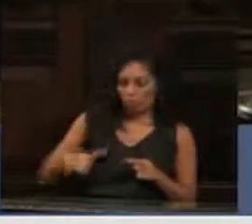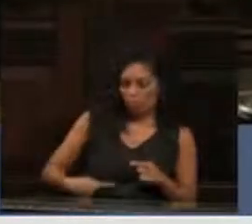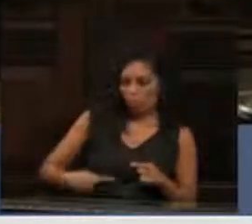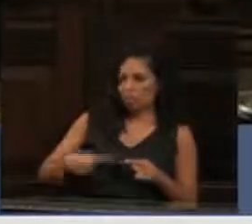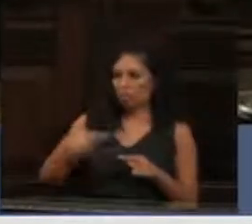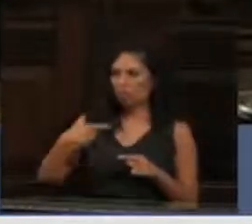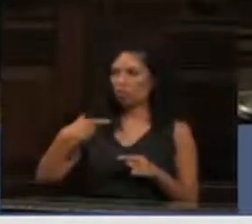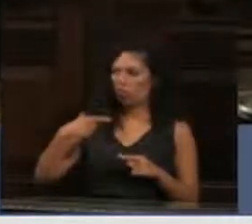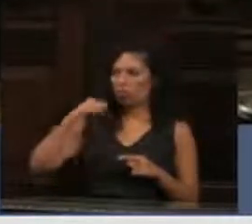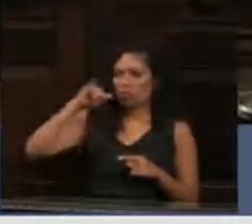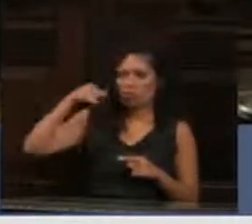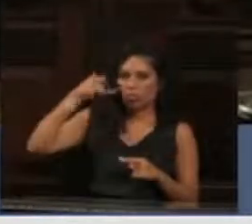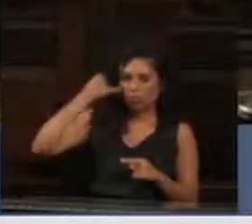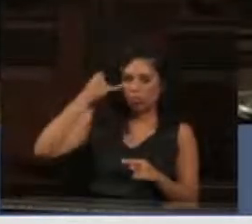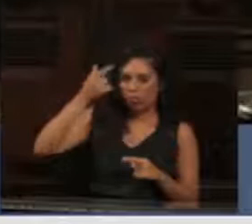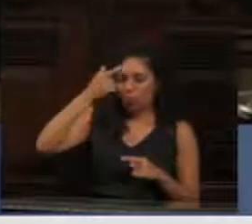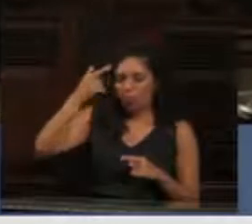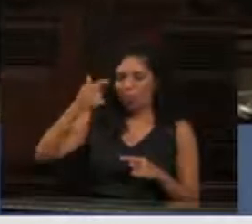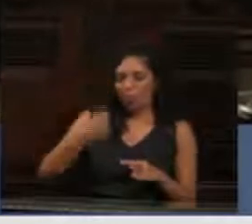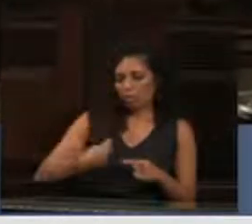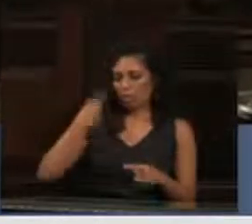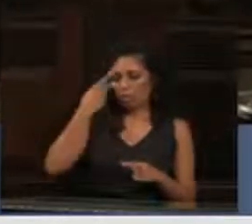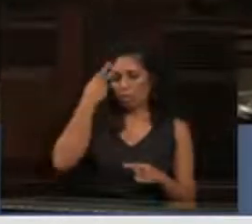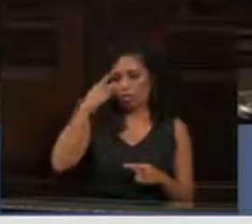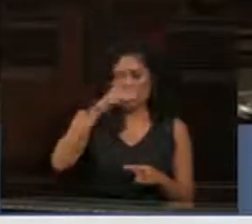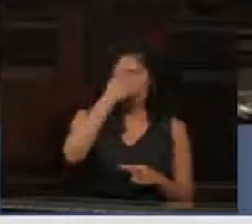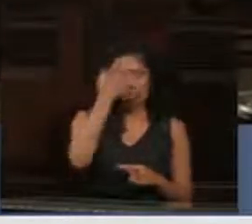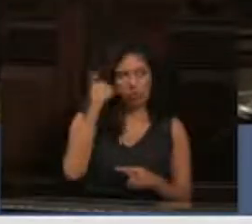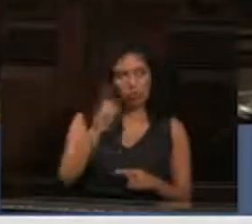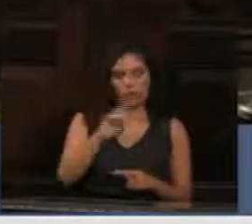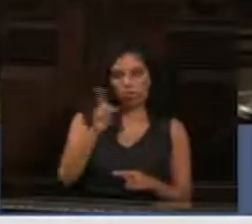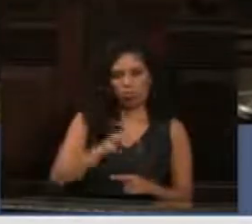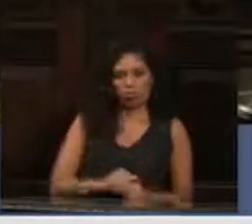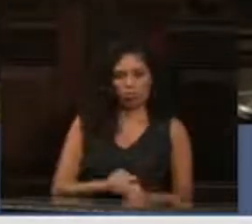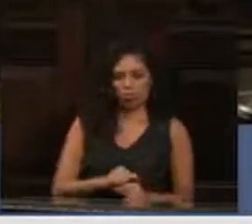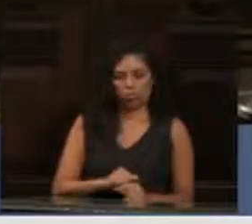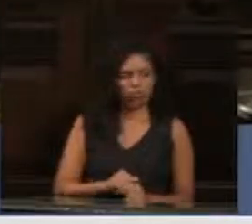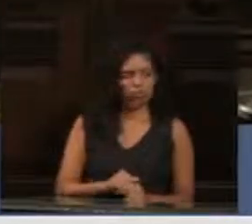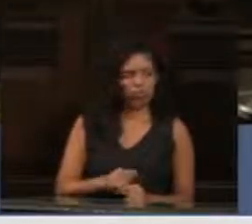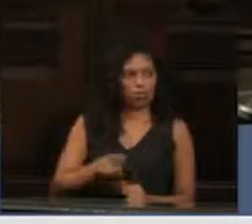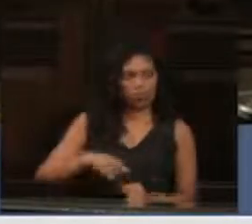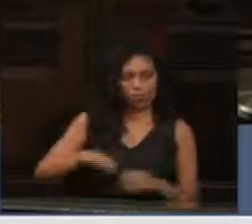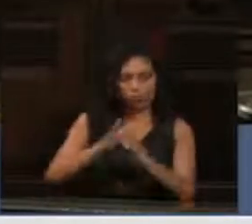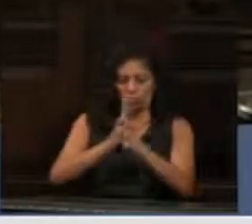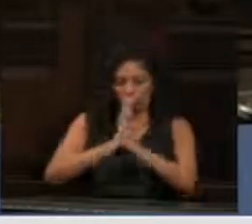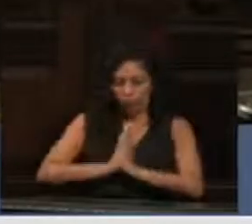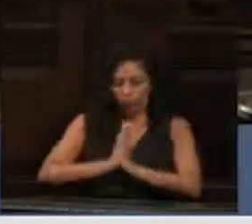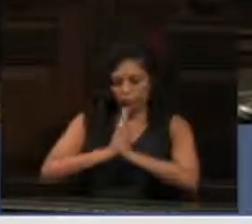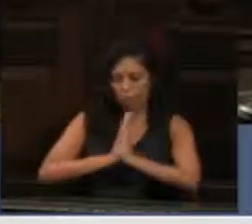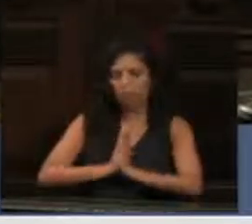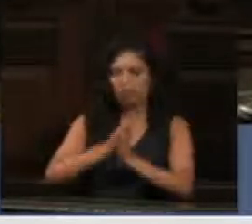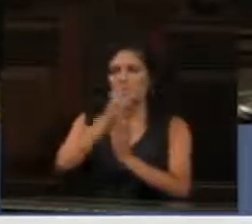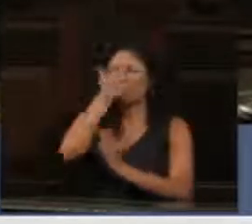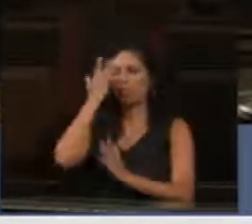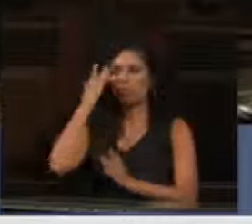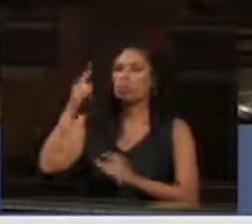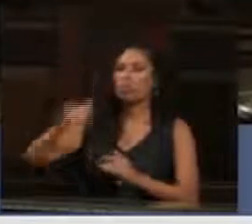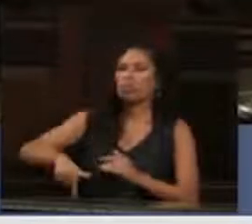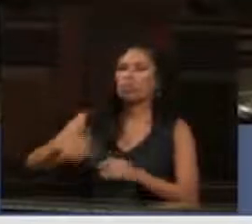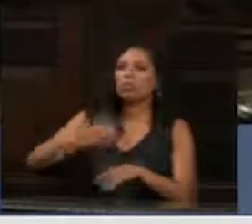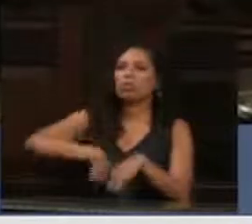ninguém. É um absurdo. Então eu venho aqui fazer um apelo às autoridades competentes desse